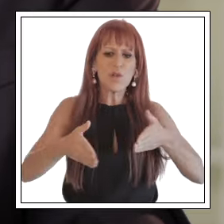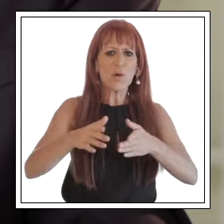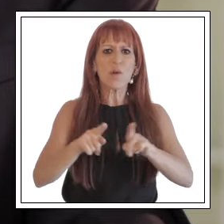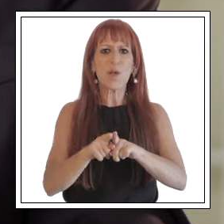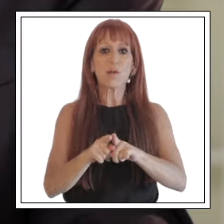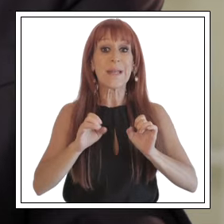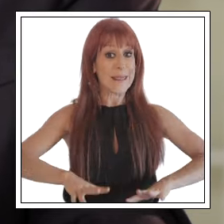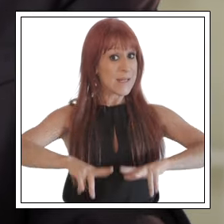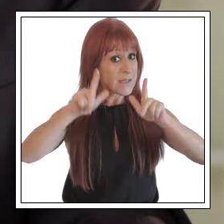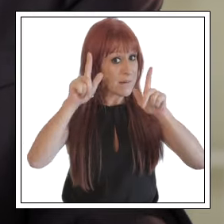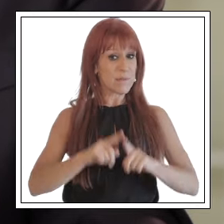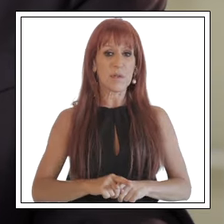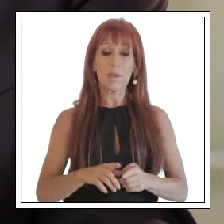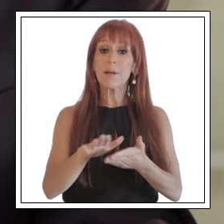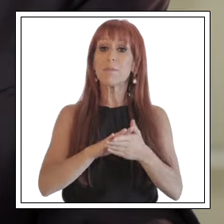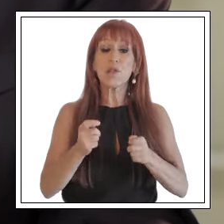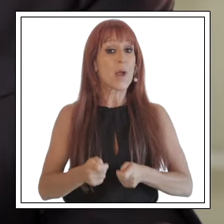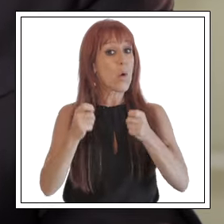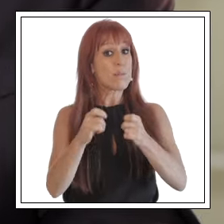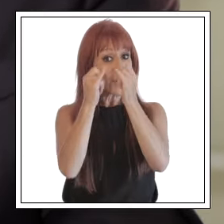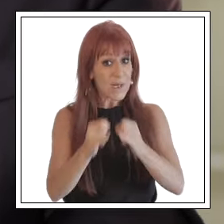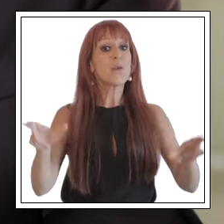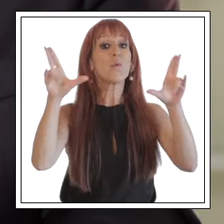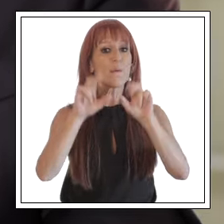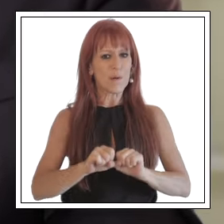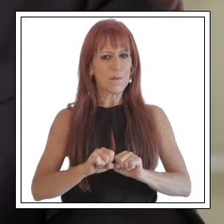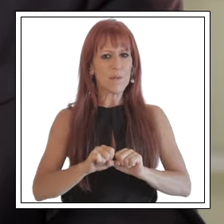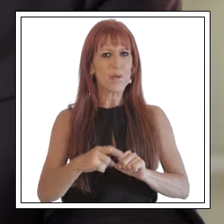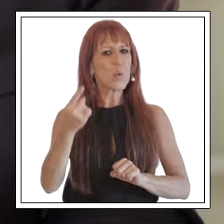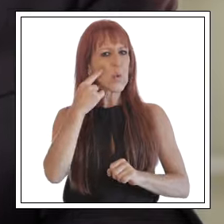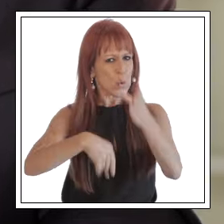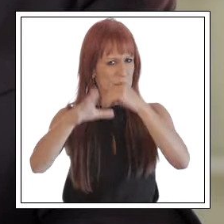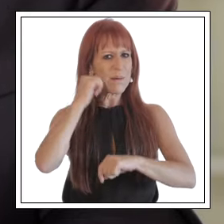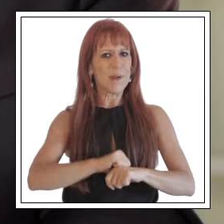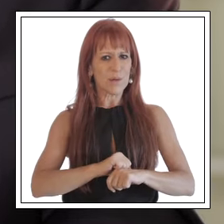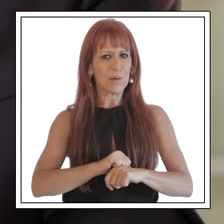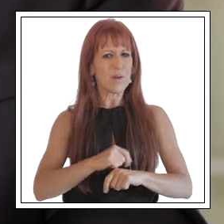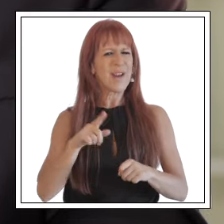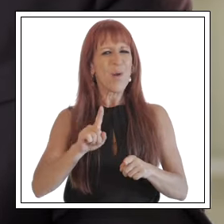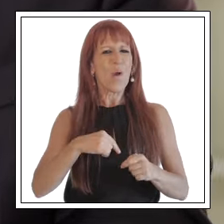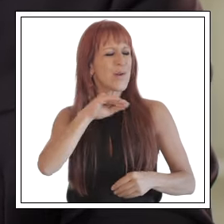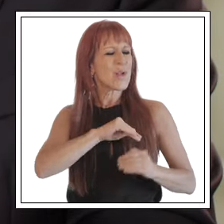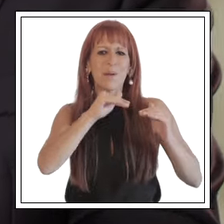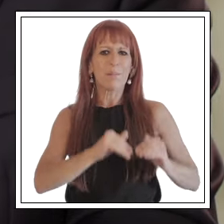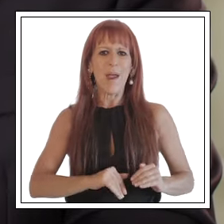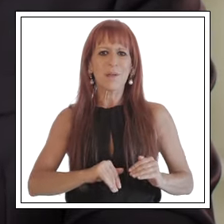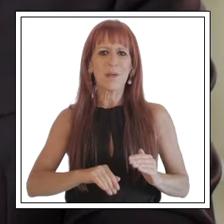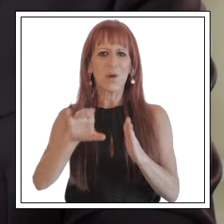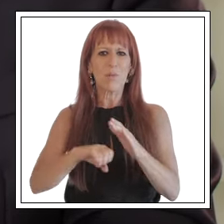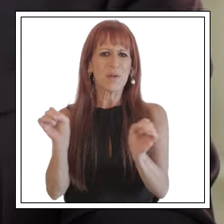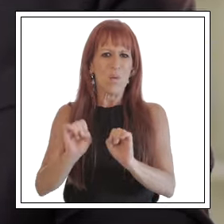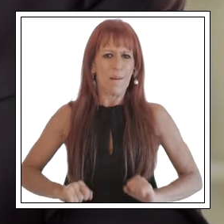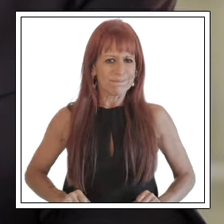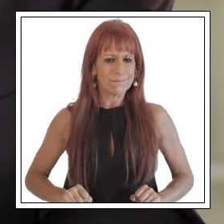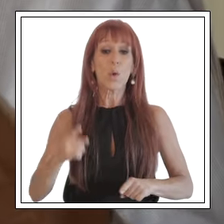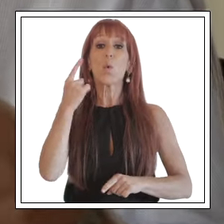nova estratégia de desenvolvimento, assente na aposta na inovação e no conhecimento, e não nos salários baixos